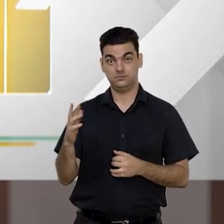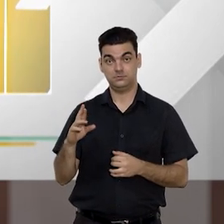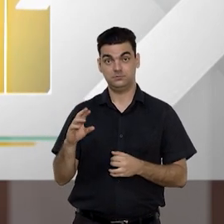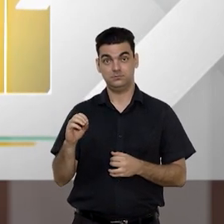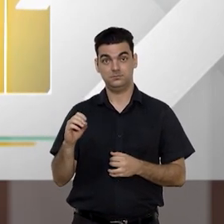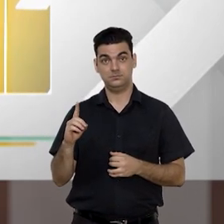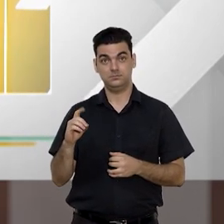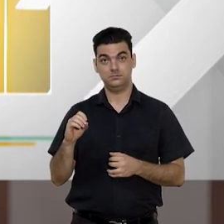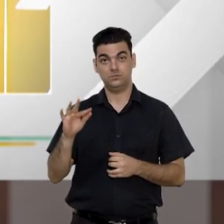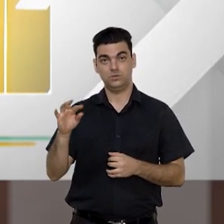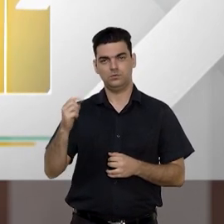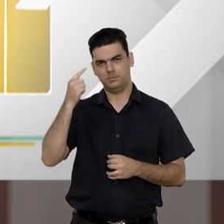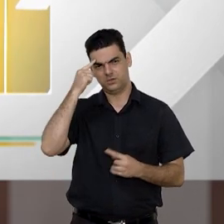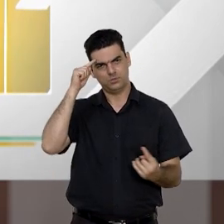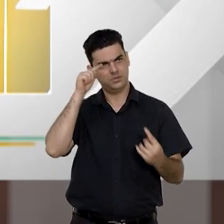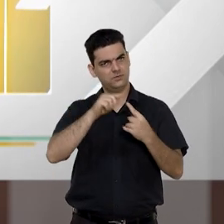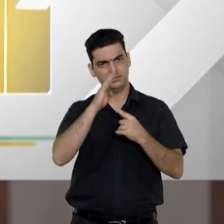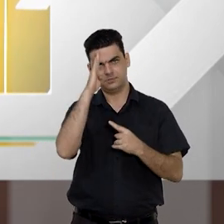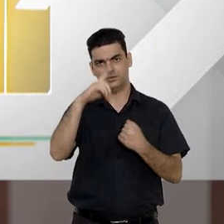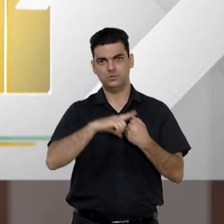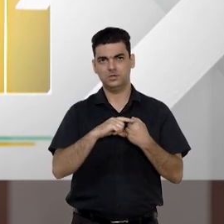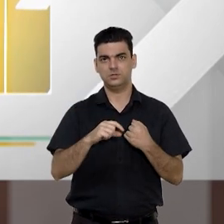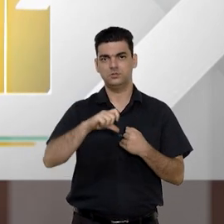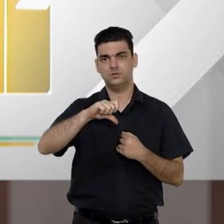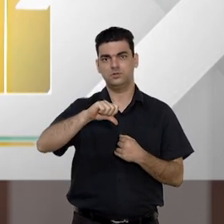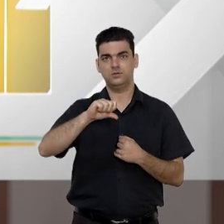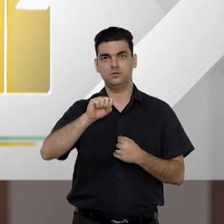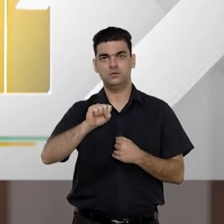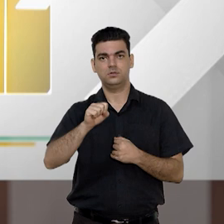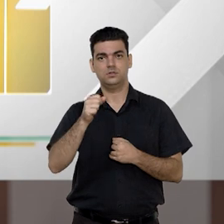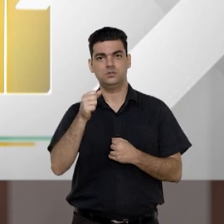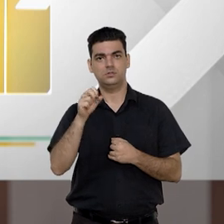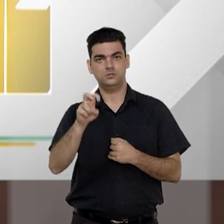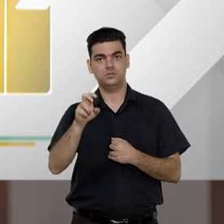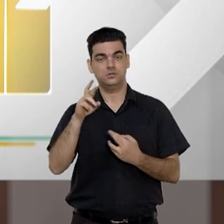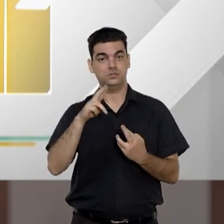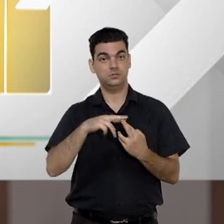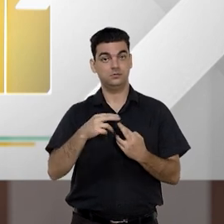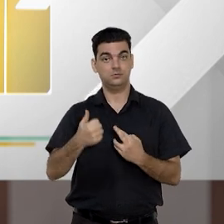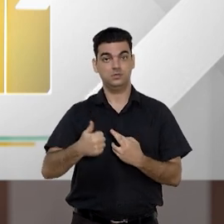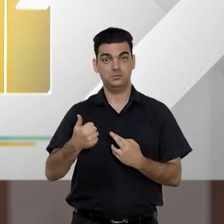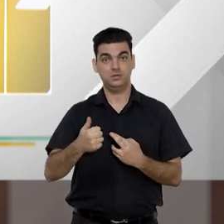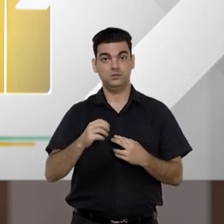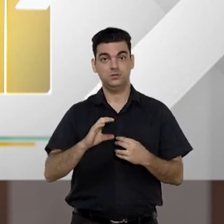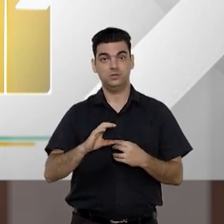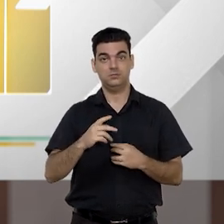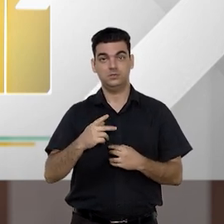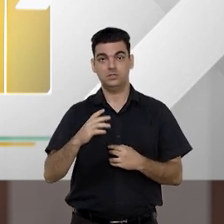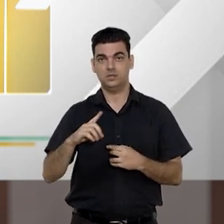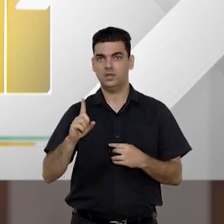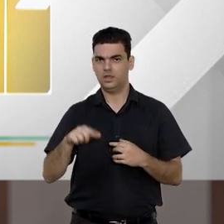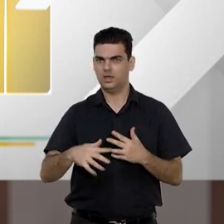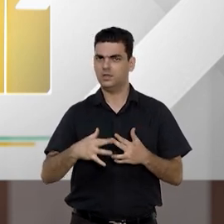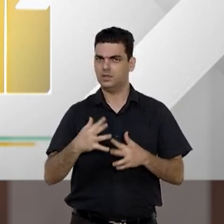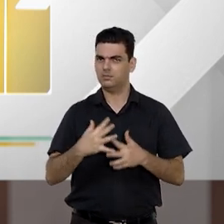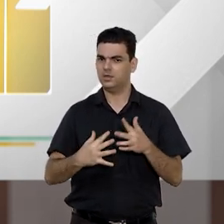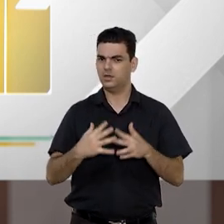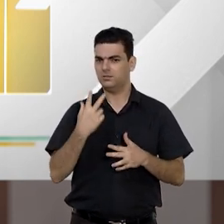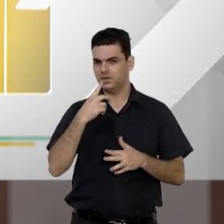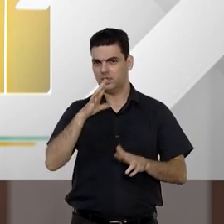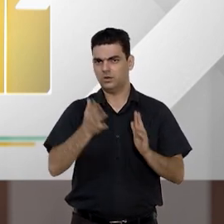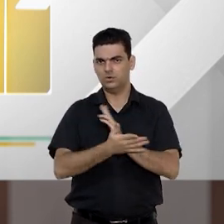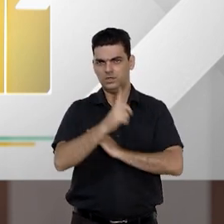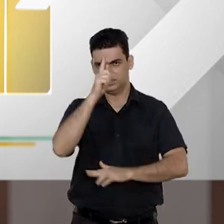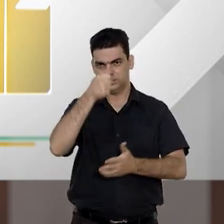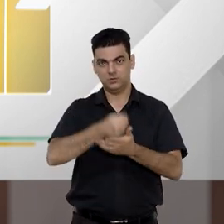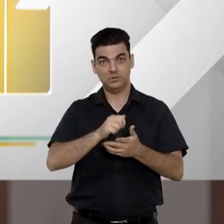O senhor, doutor Rodolfo, concorda que o objetivo primordial do artigo 985, inciso 1º do CPC, é